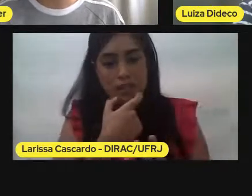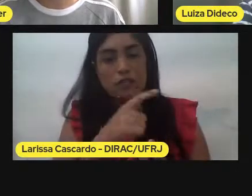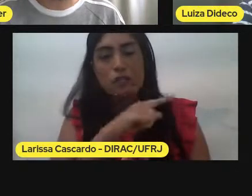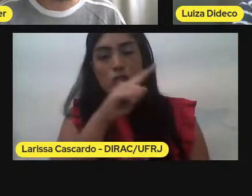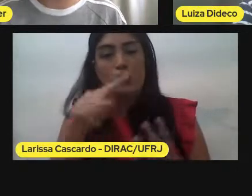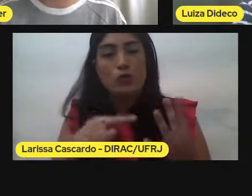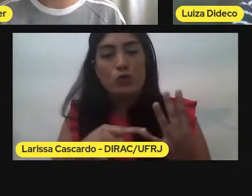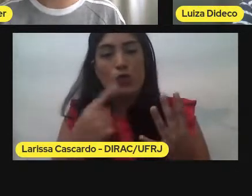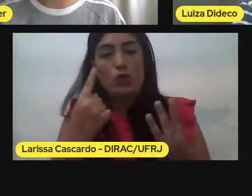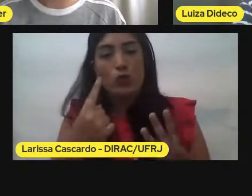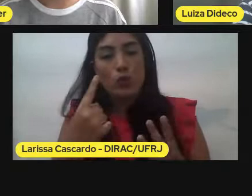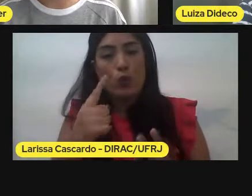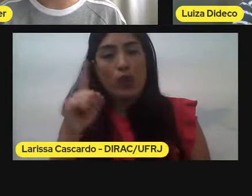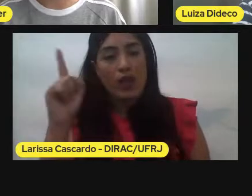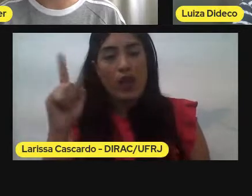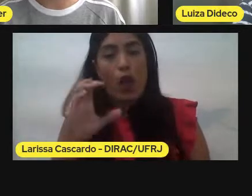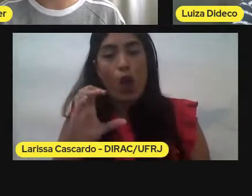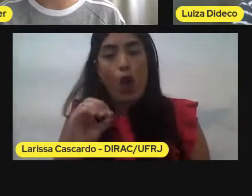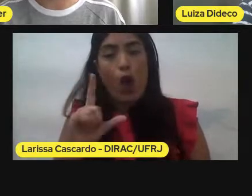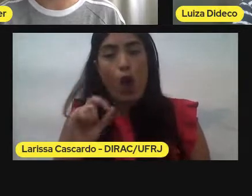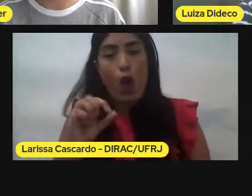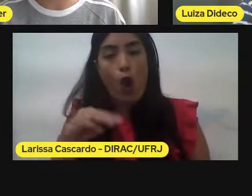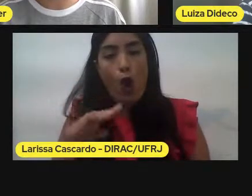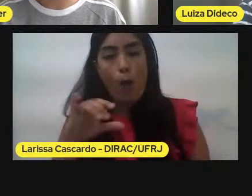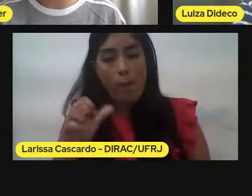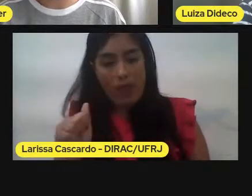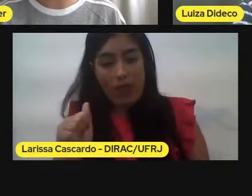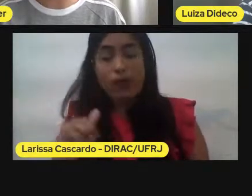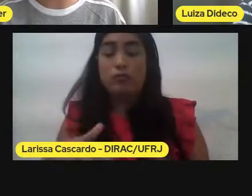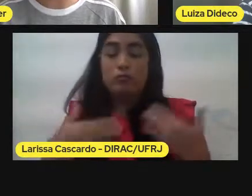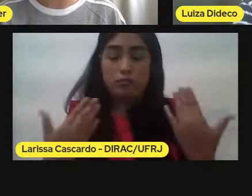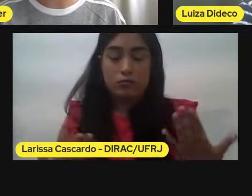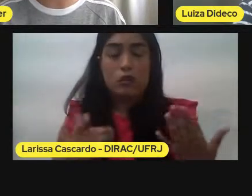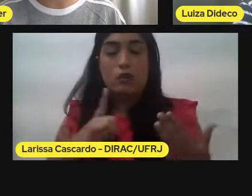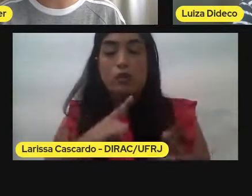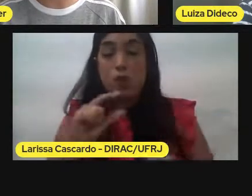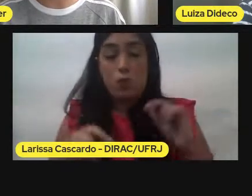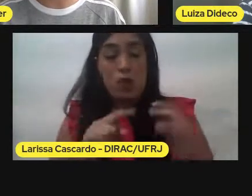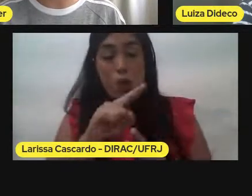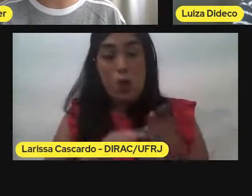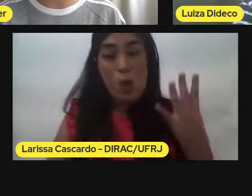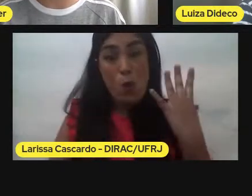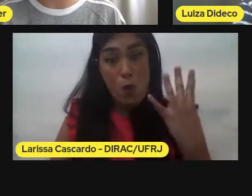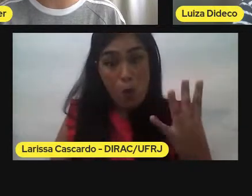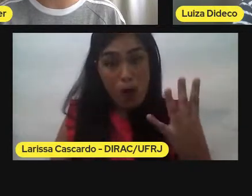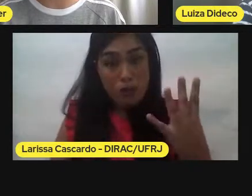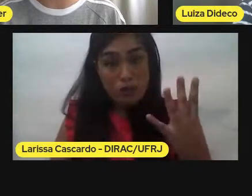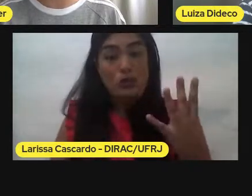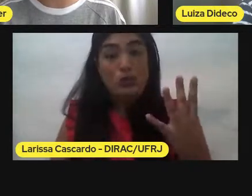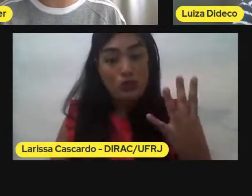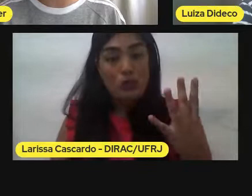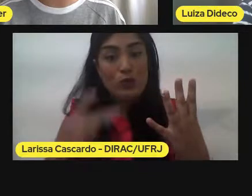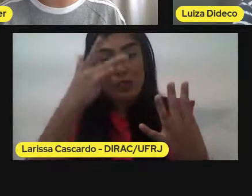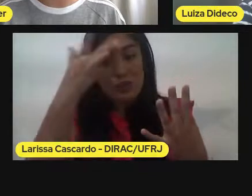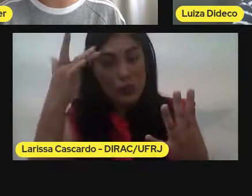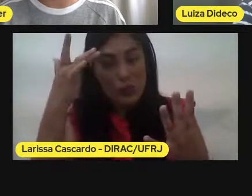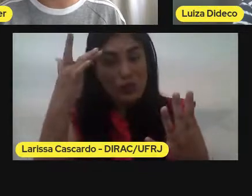e um colombiano, né? Então, nós temos aí quatro edições, vamos dizer assim,